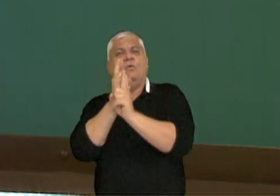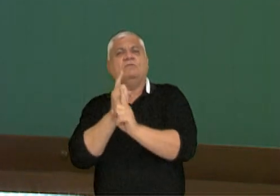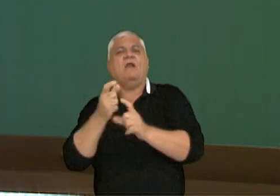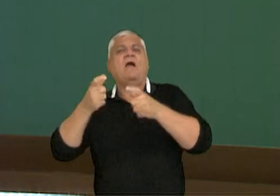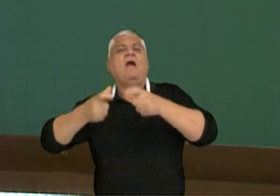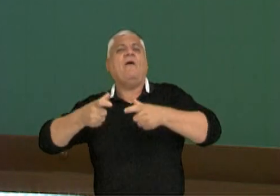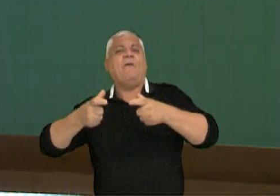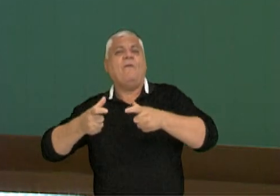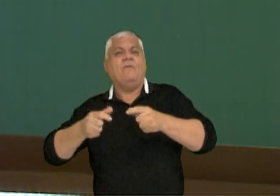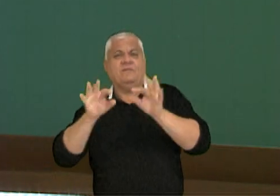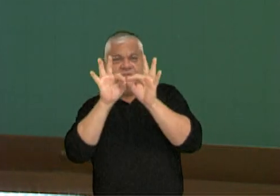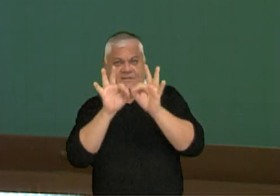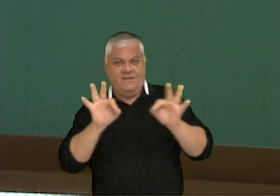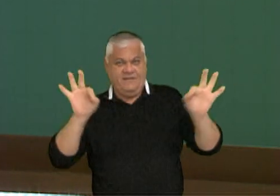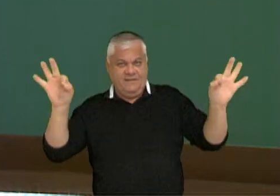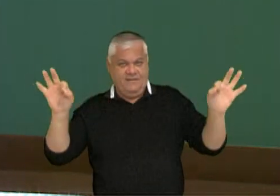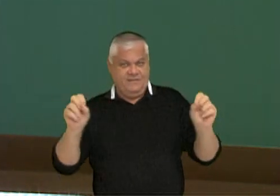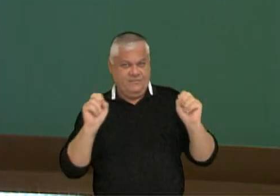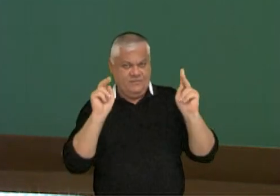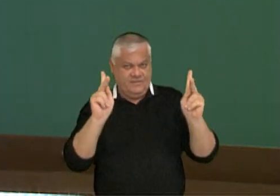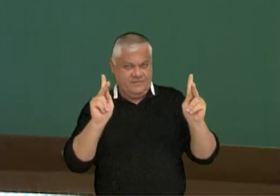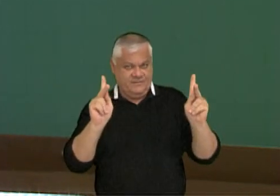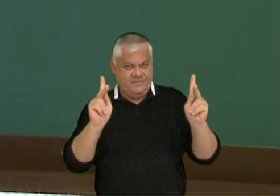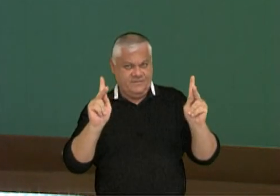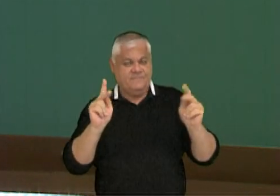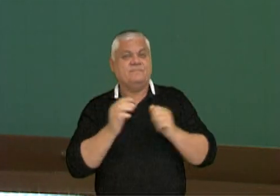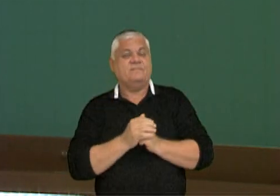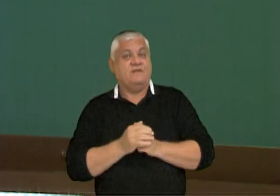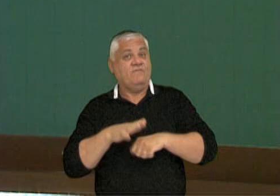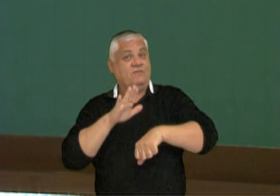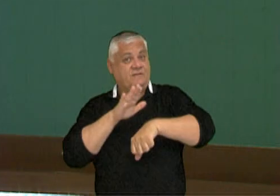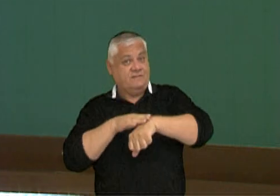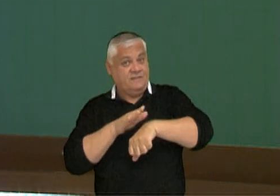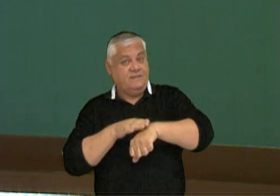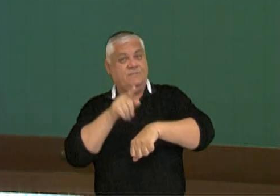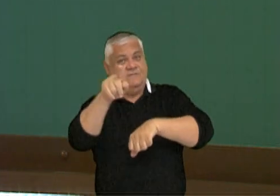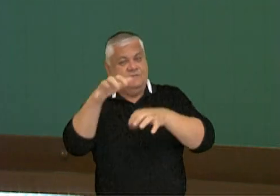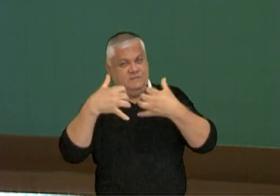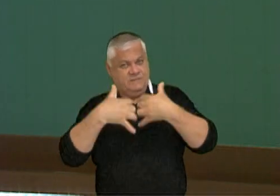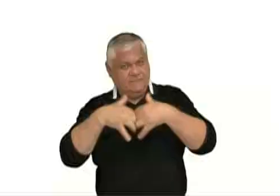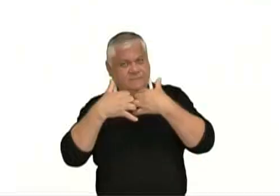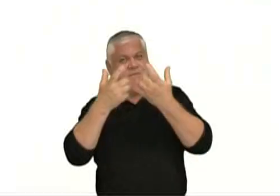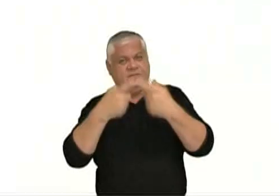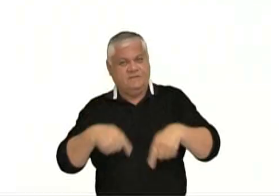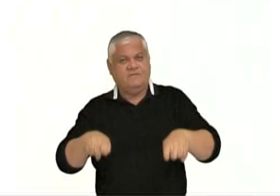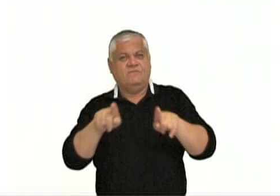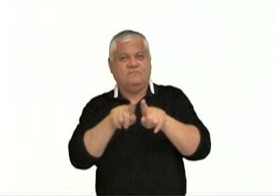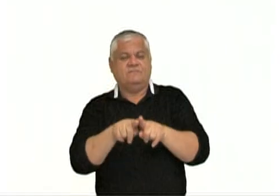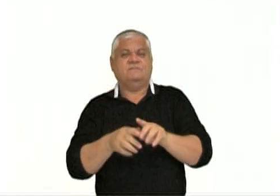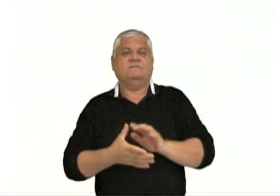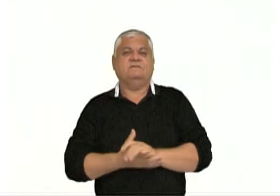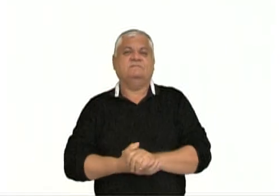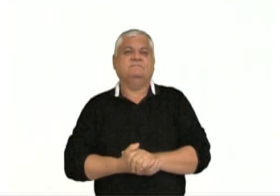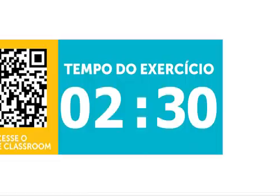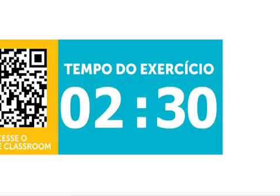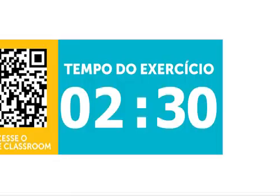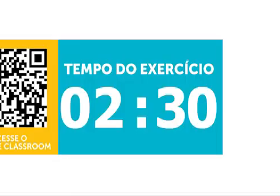valores na reta, tudo bem? Então, a professora vai dar um tempinho e já voltamos.